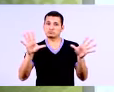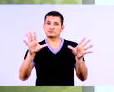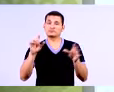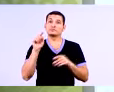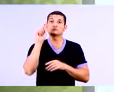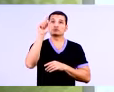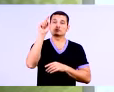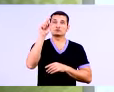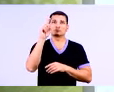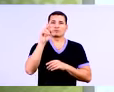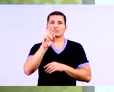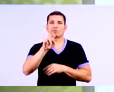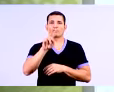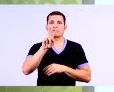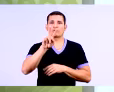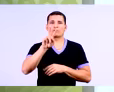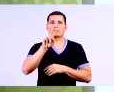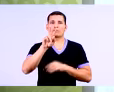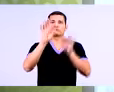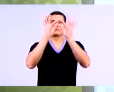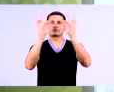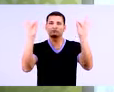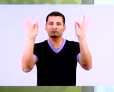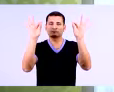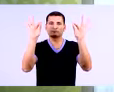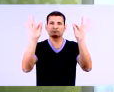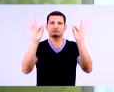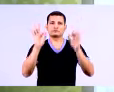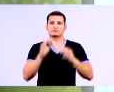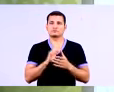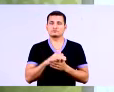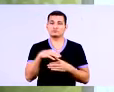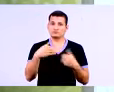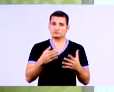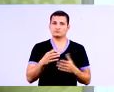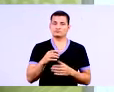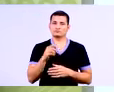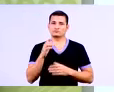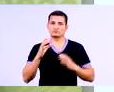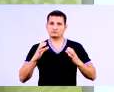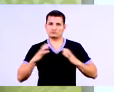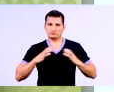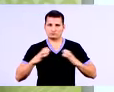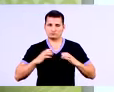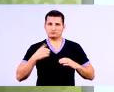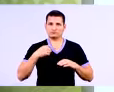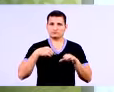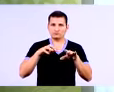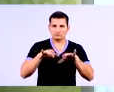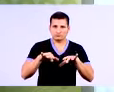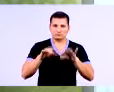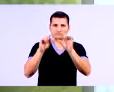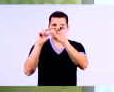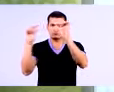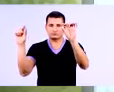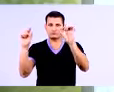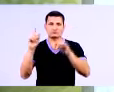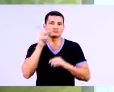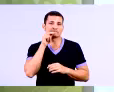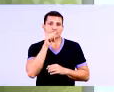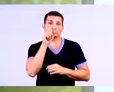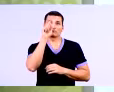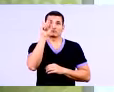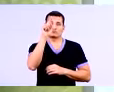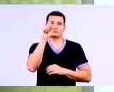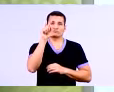na URL. Então, se no campo cidade eu digitar Porto Velho, lá na URL vai